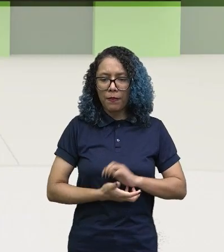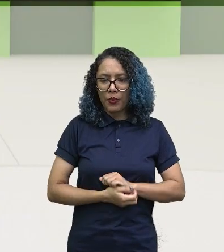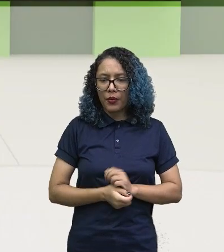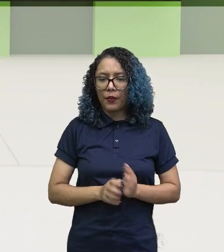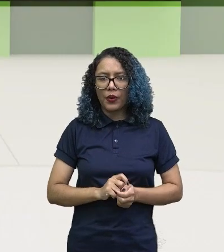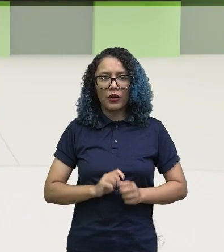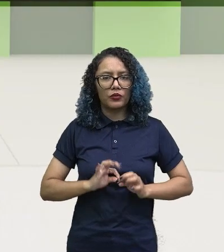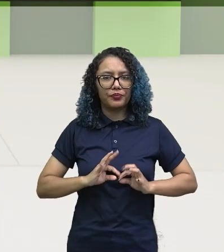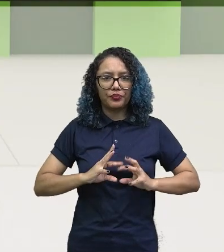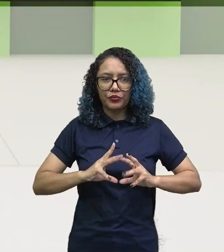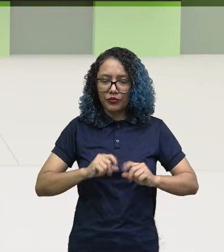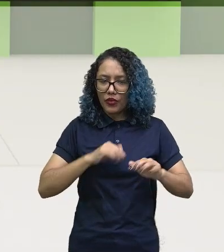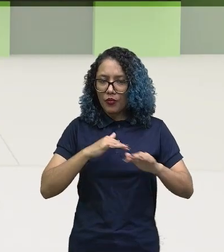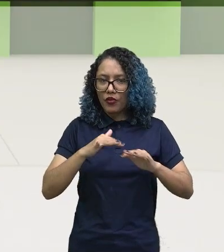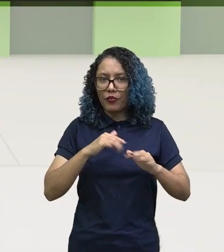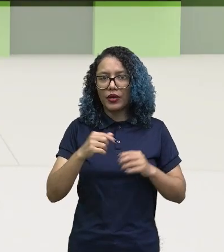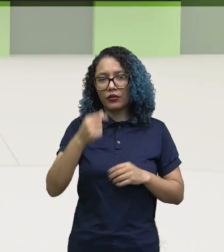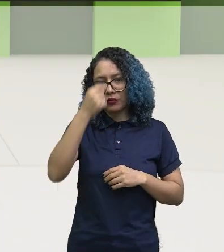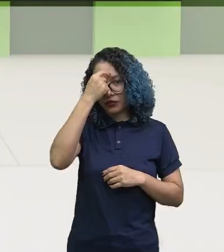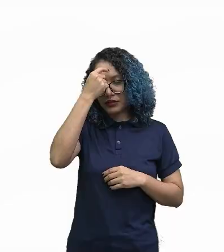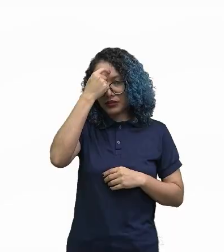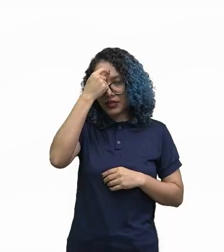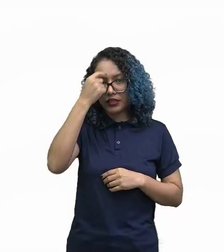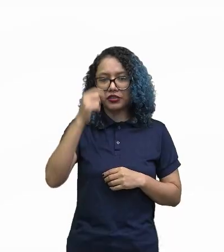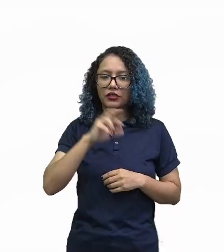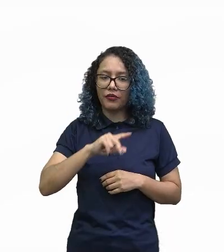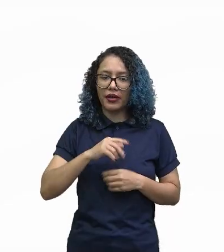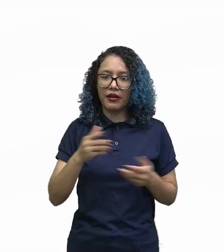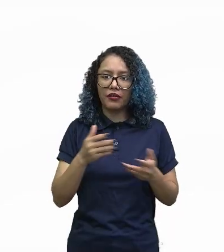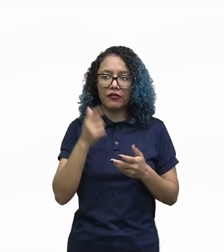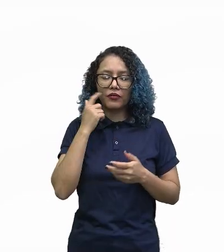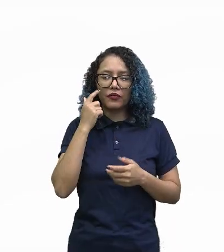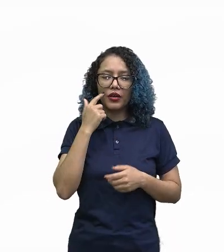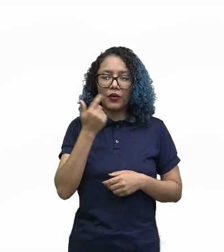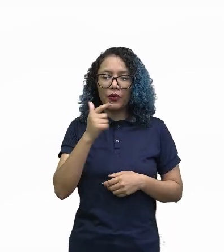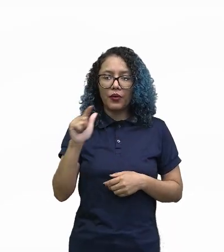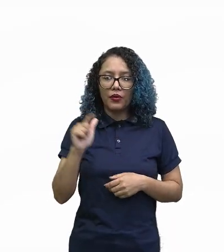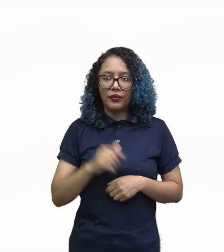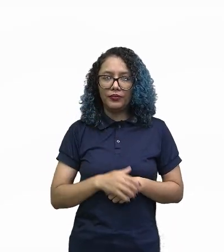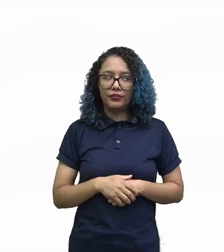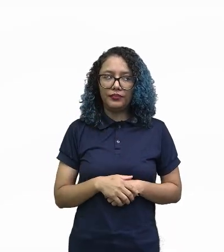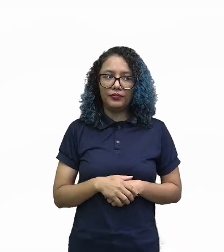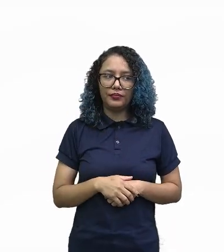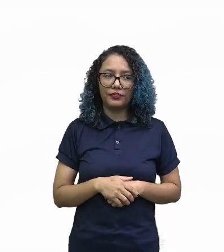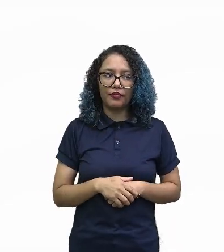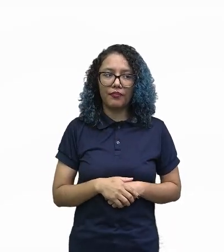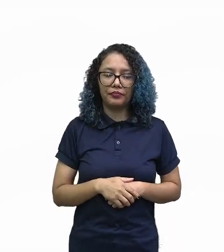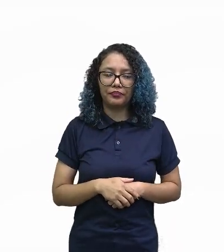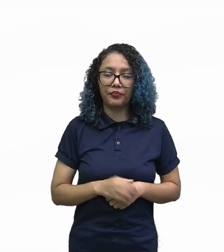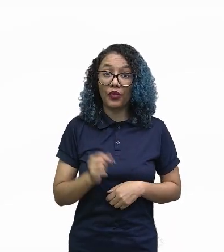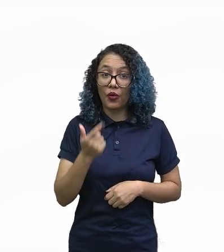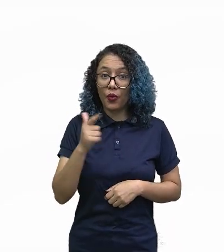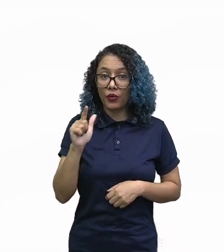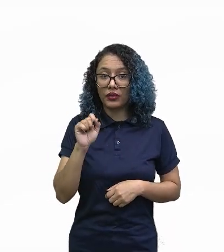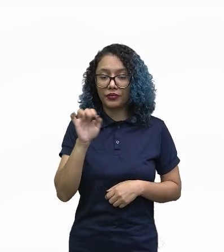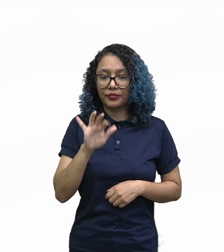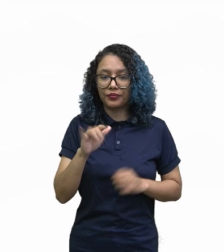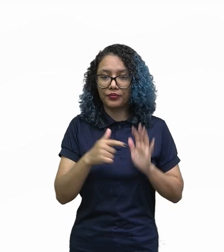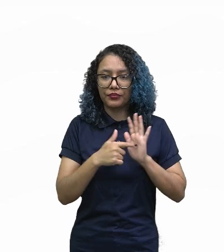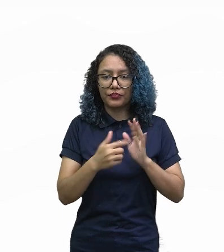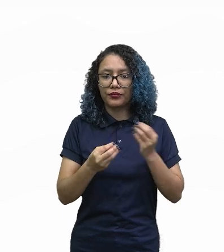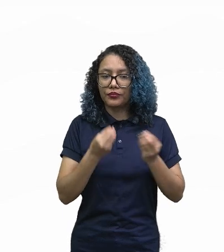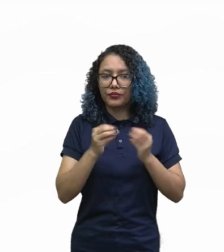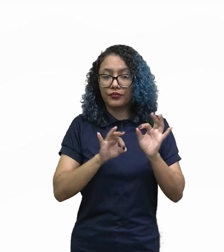movimento involuntário. E aí a gente vai observar agora, né, uma outra animação que vai mostrar para a gente